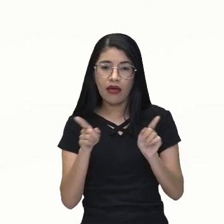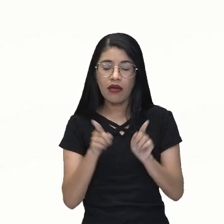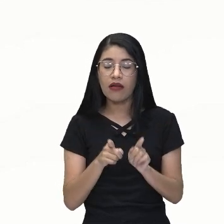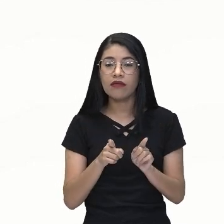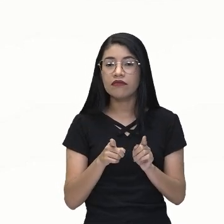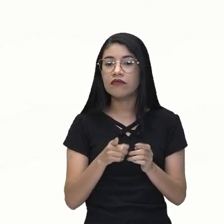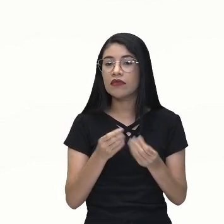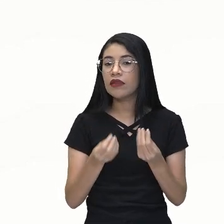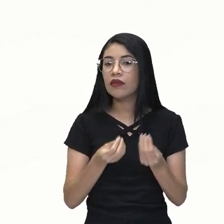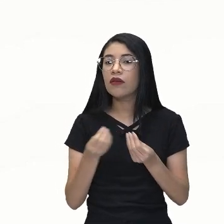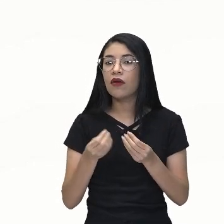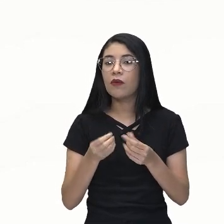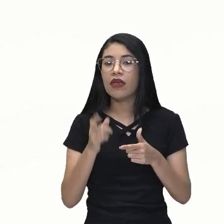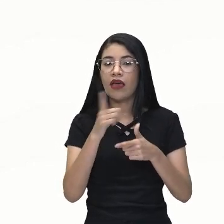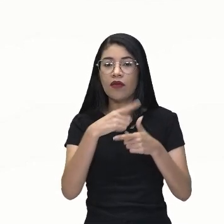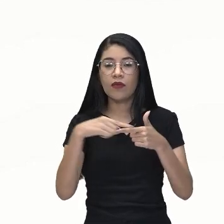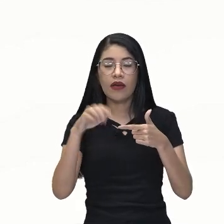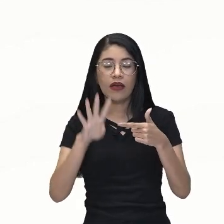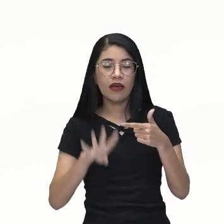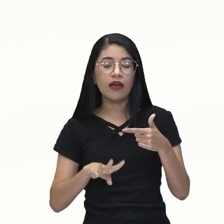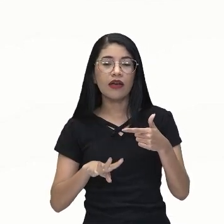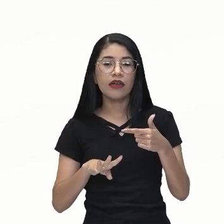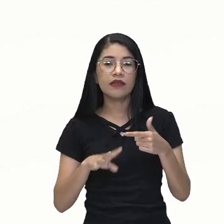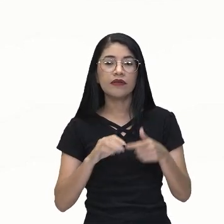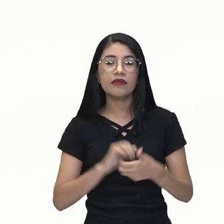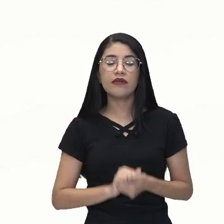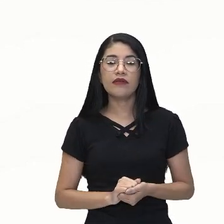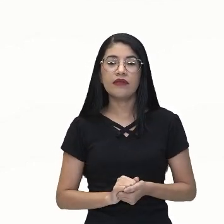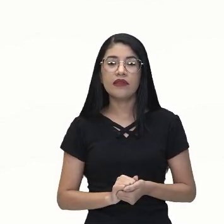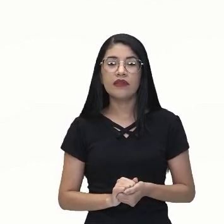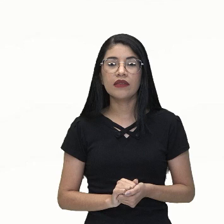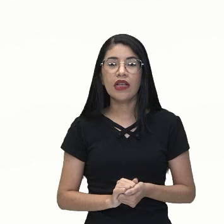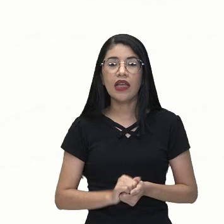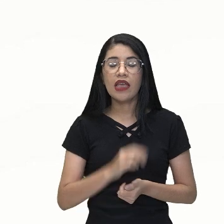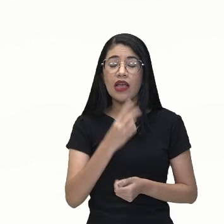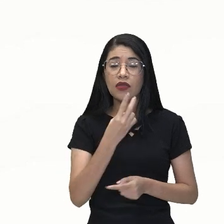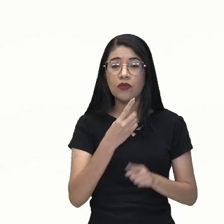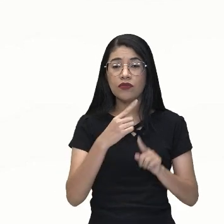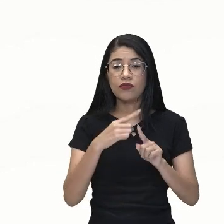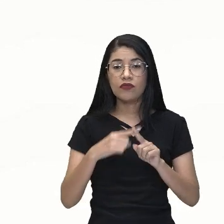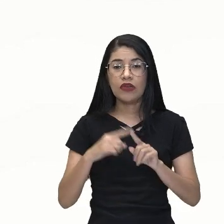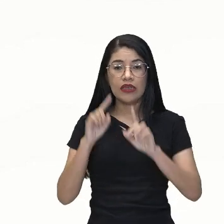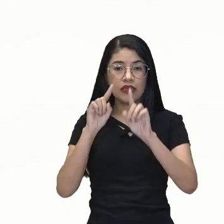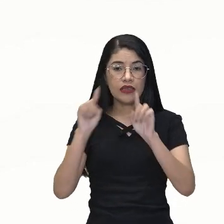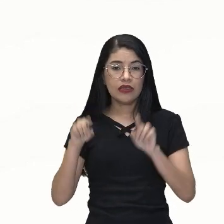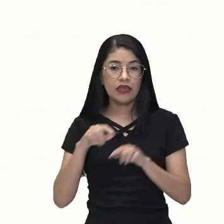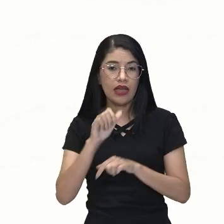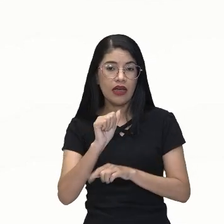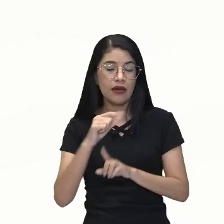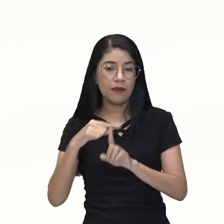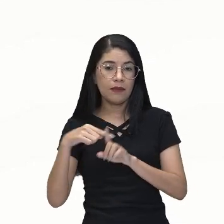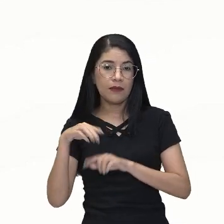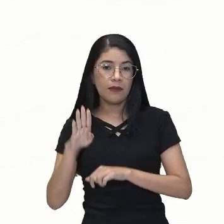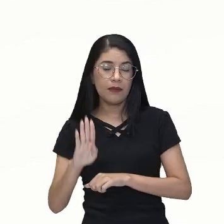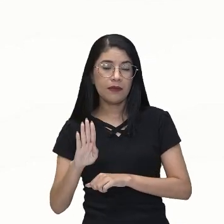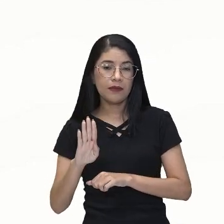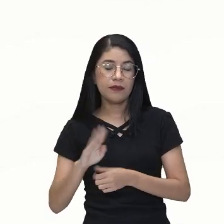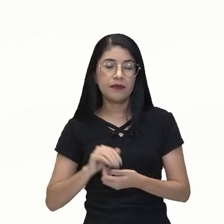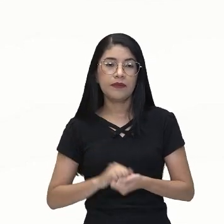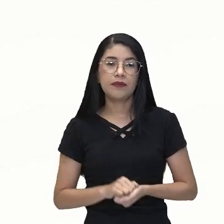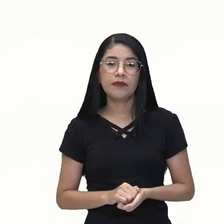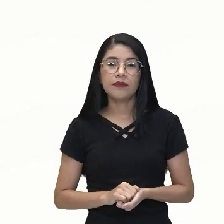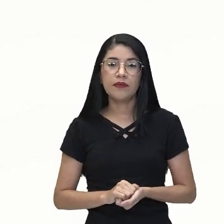fórmula fatorada, ele colocou o 2 como fator comum em evidência e o A mais B entre